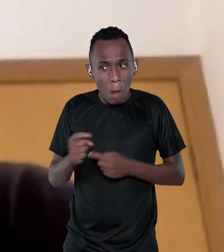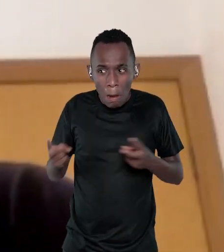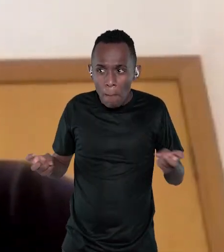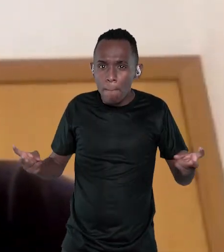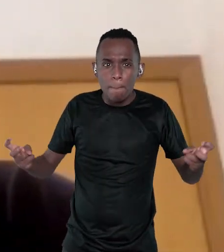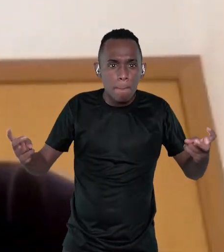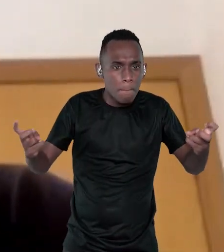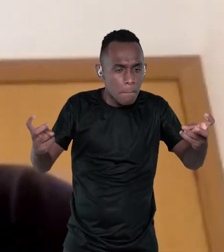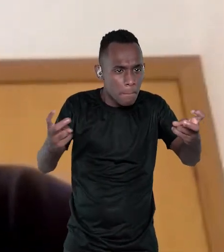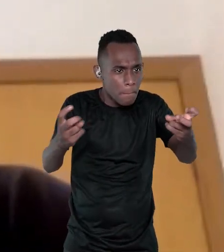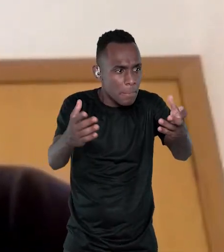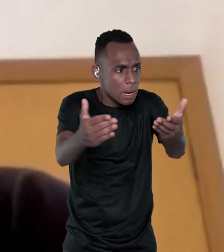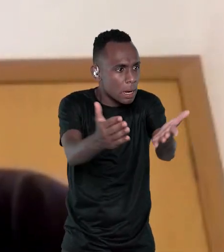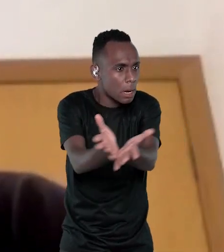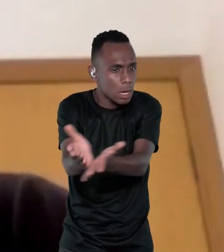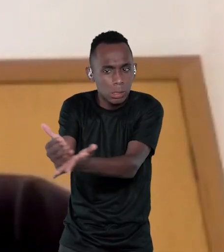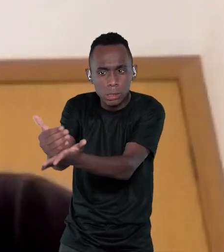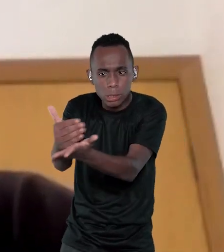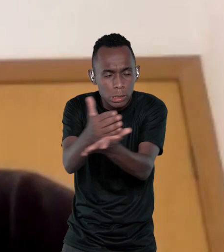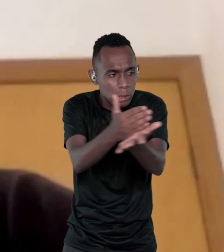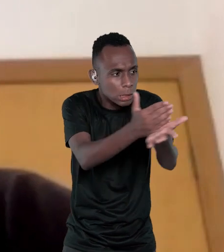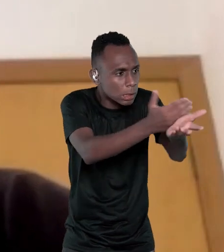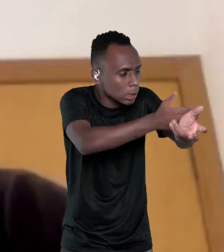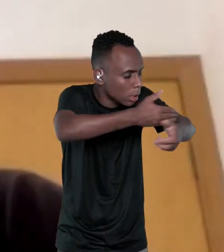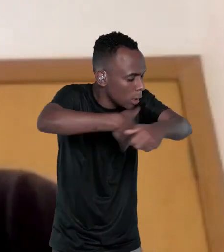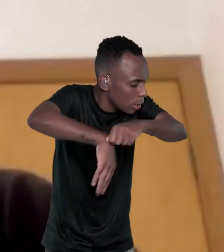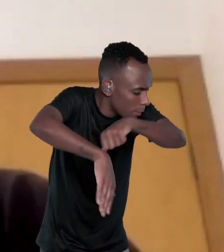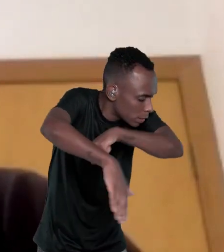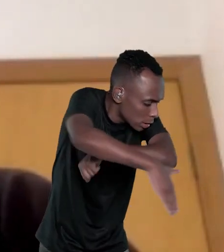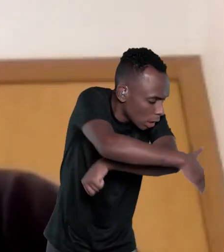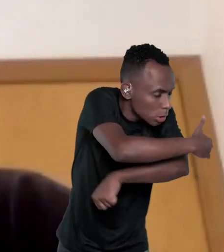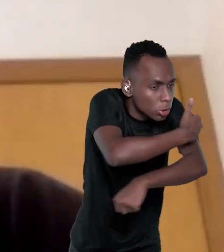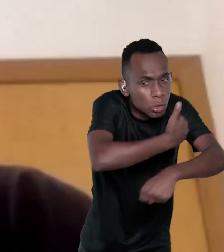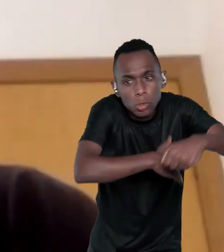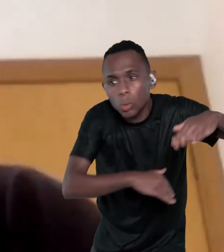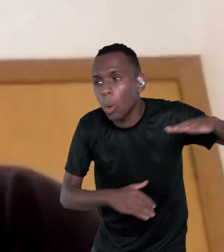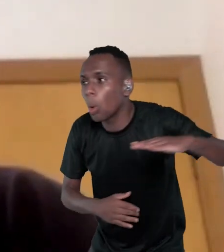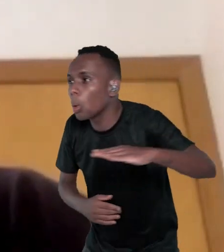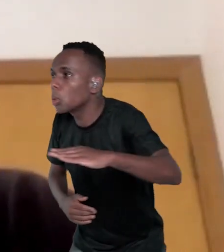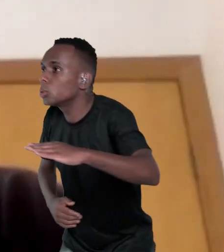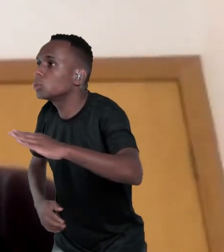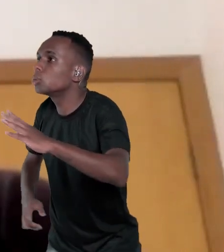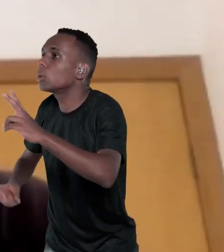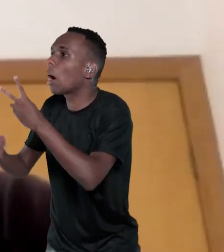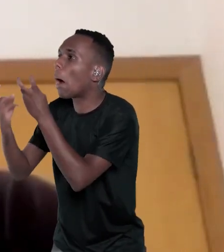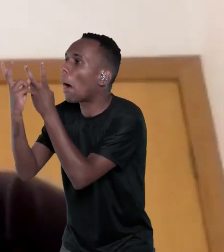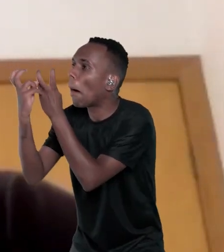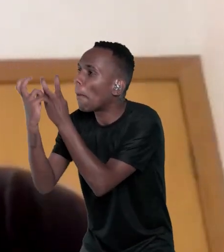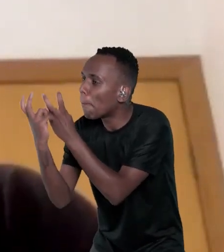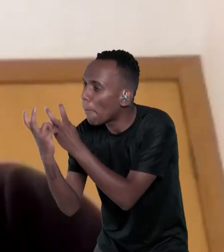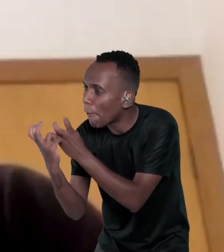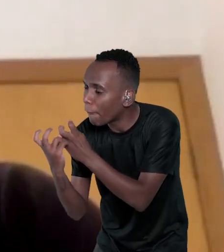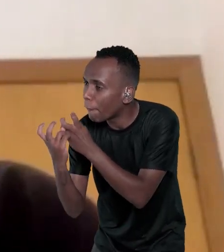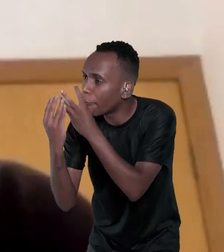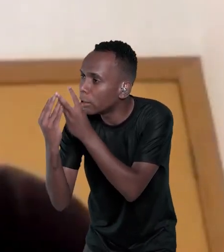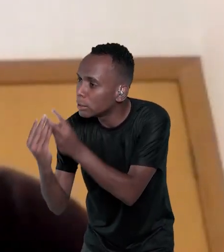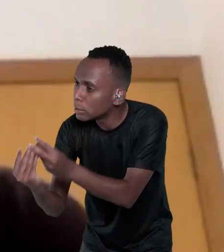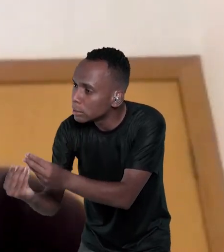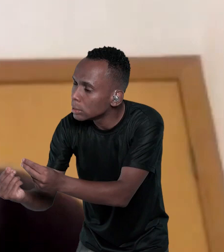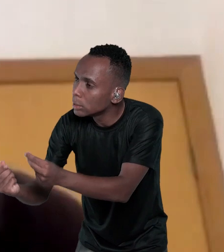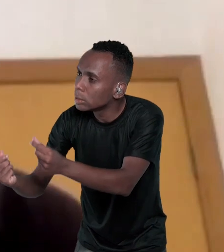trajetória e não adormeça. Extraia um canto próprio das esquinas, das